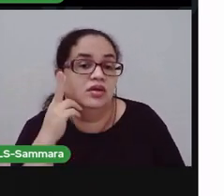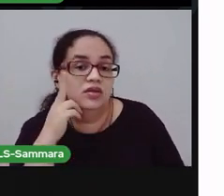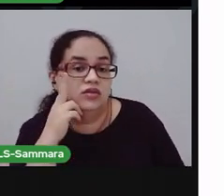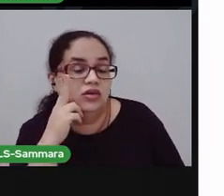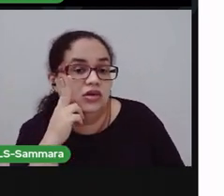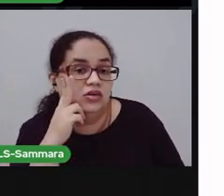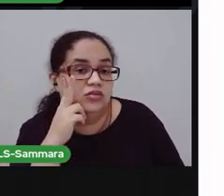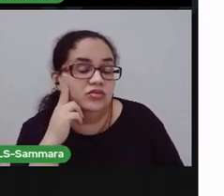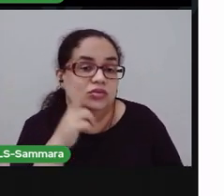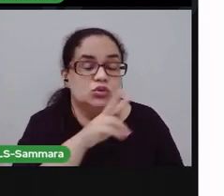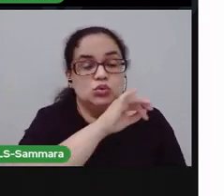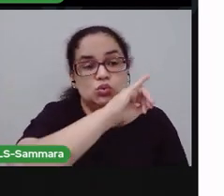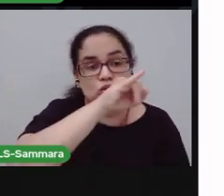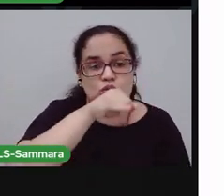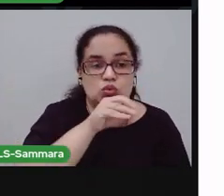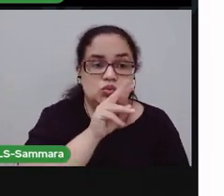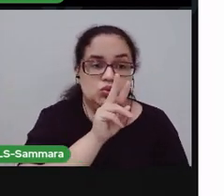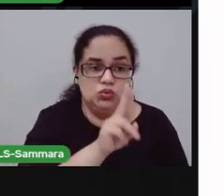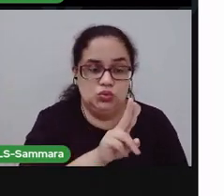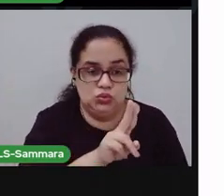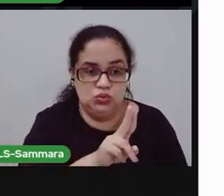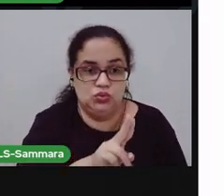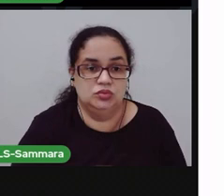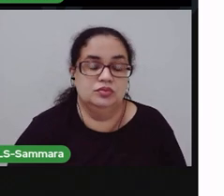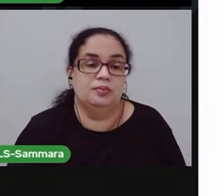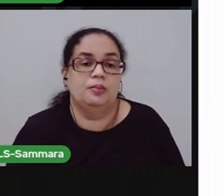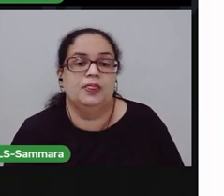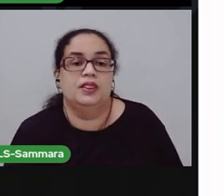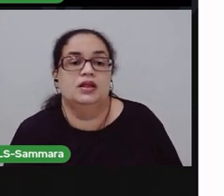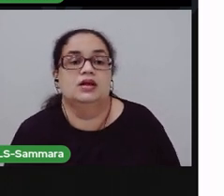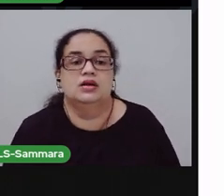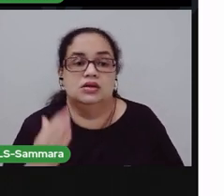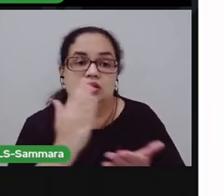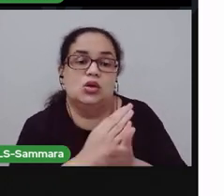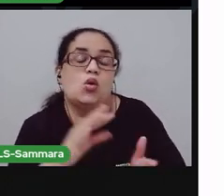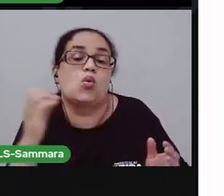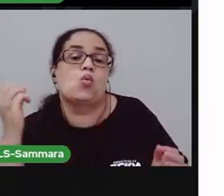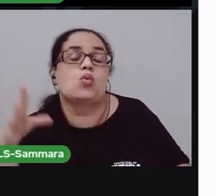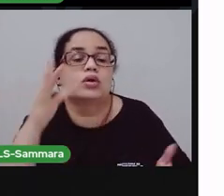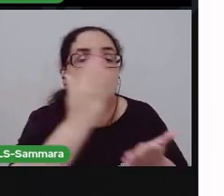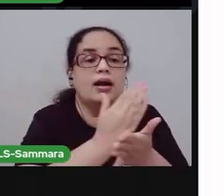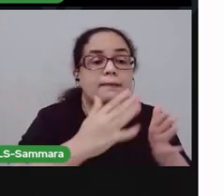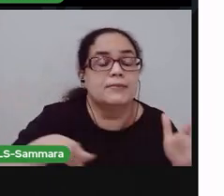aqui o ju. E está terminando com qual som?